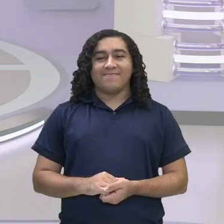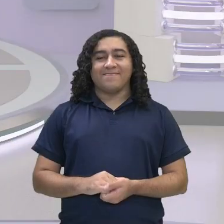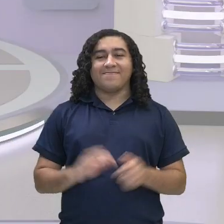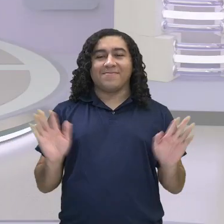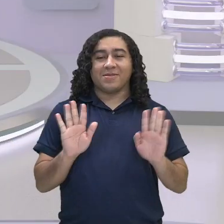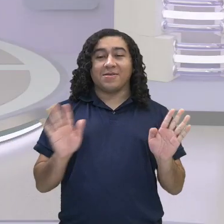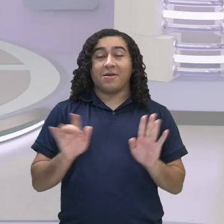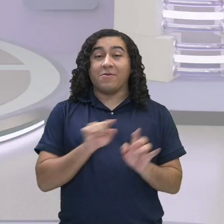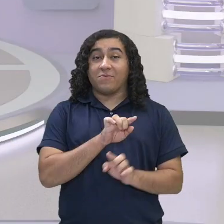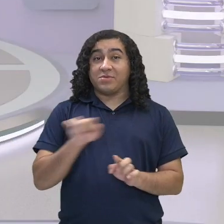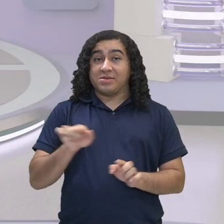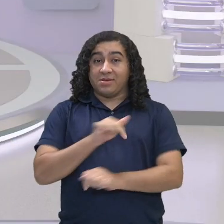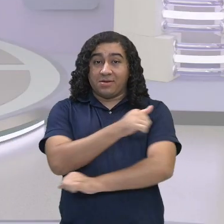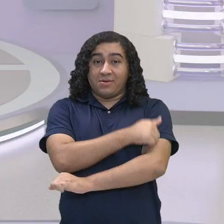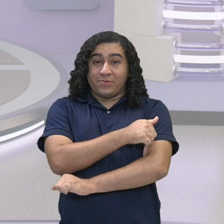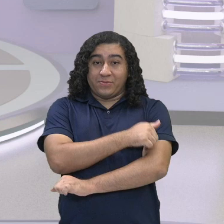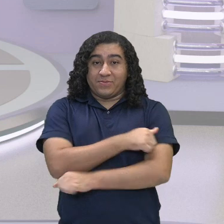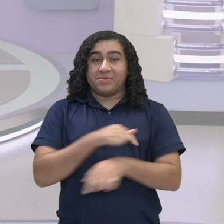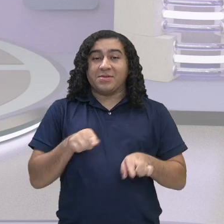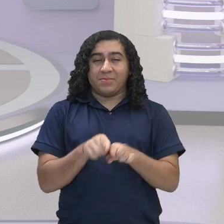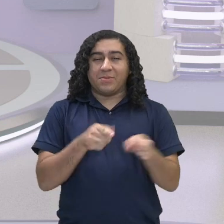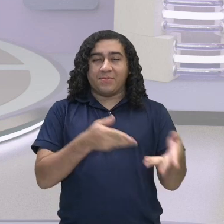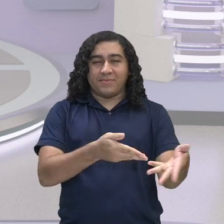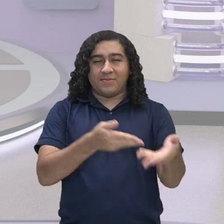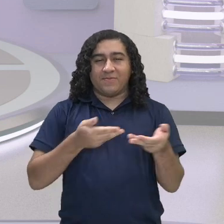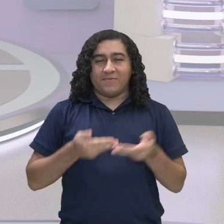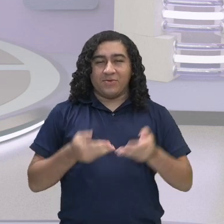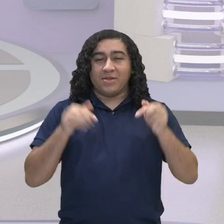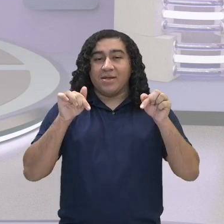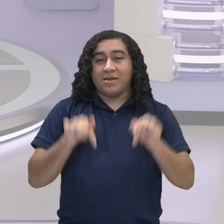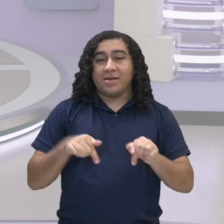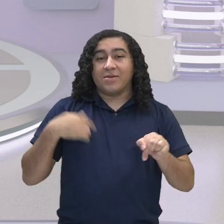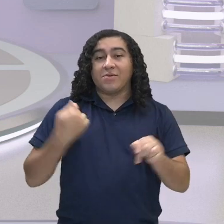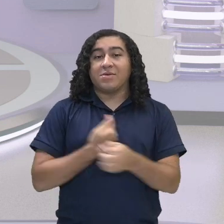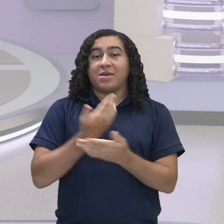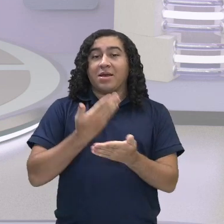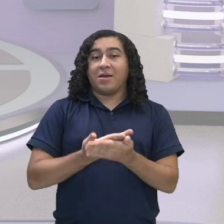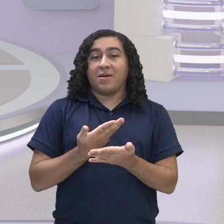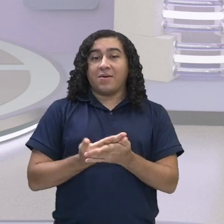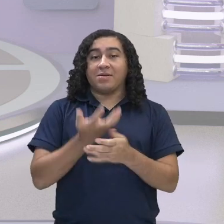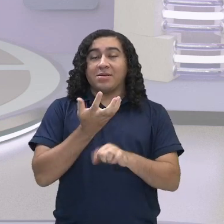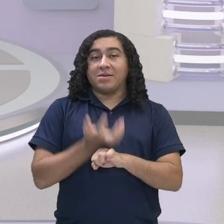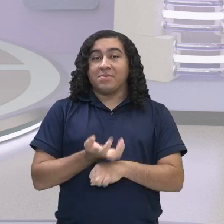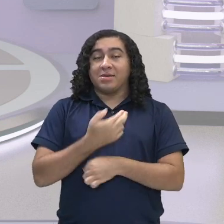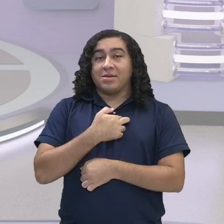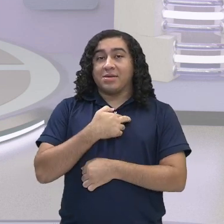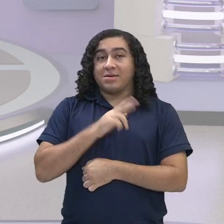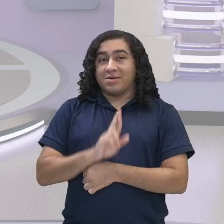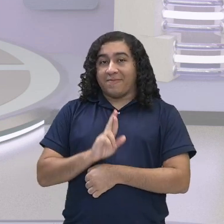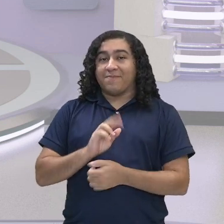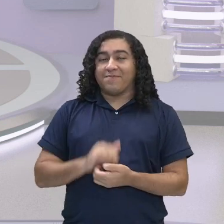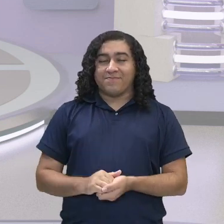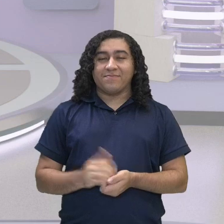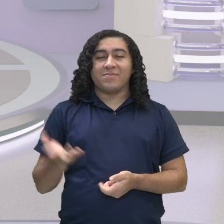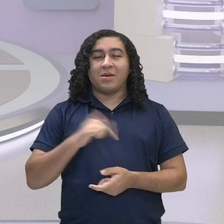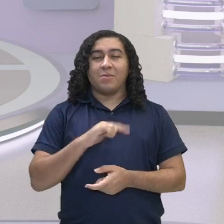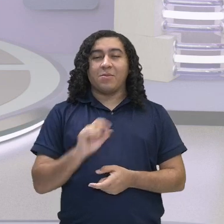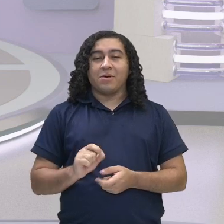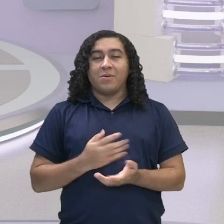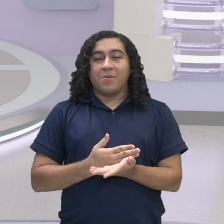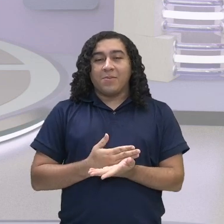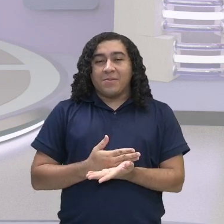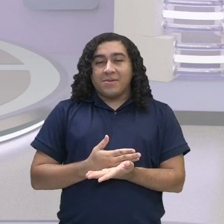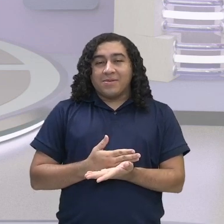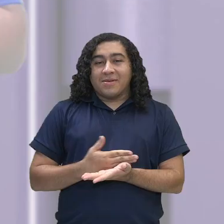Olá você, meu caro aluno, minha cara aluna, seja bem-vindo à nossa aula de ensino religioso. E vamos que vamos